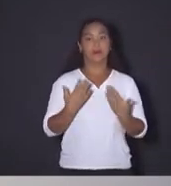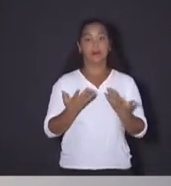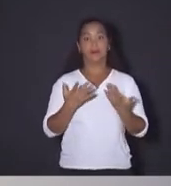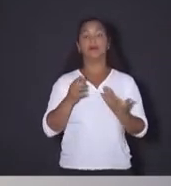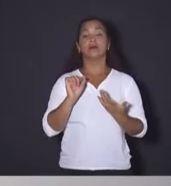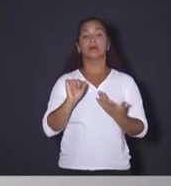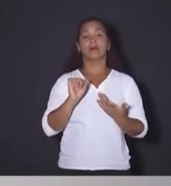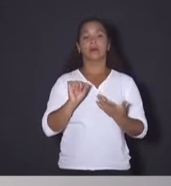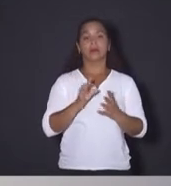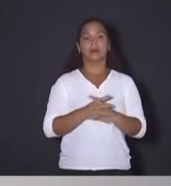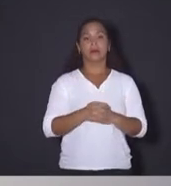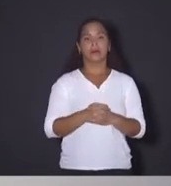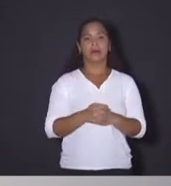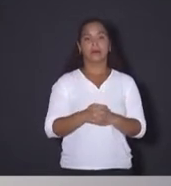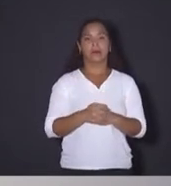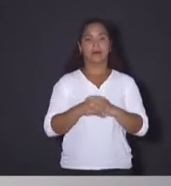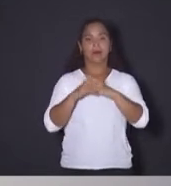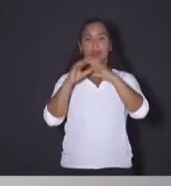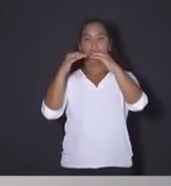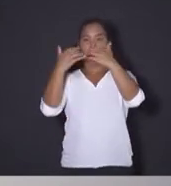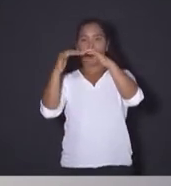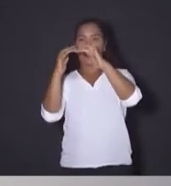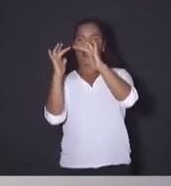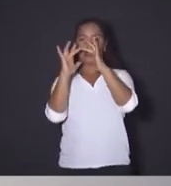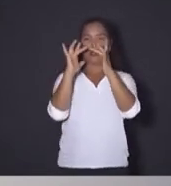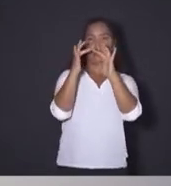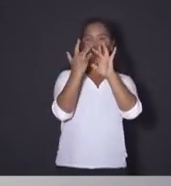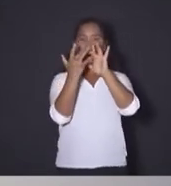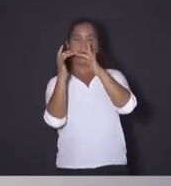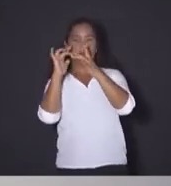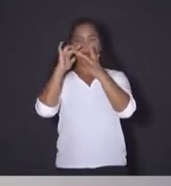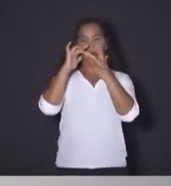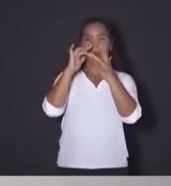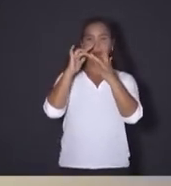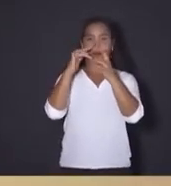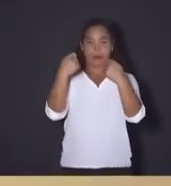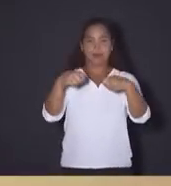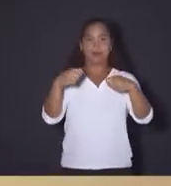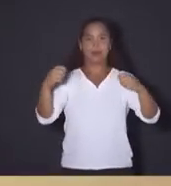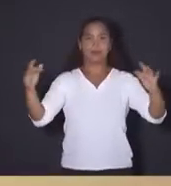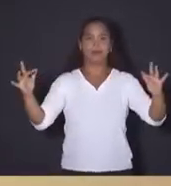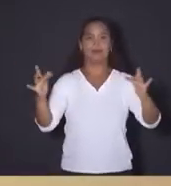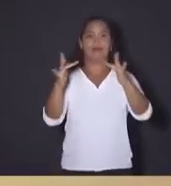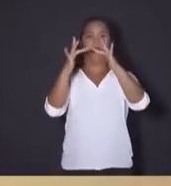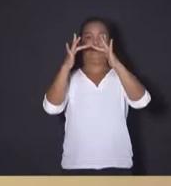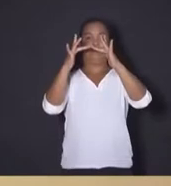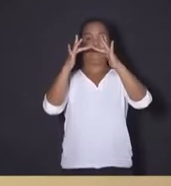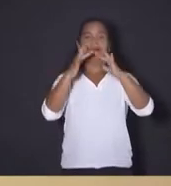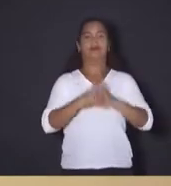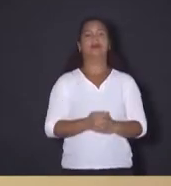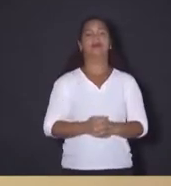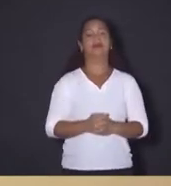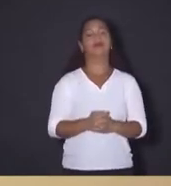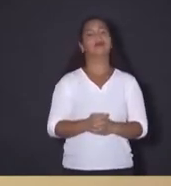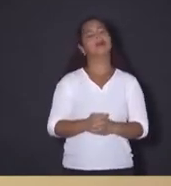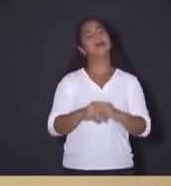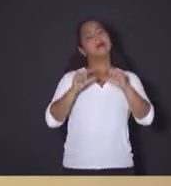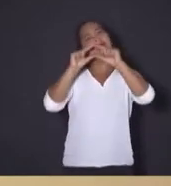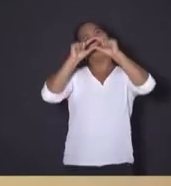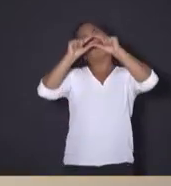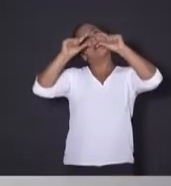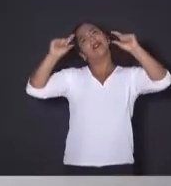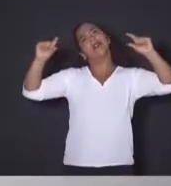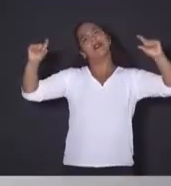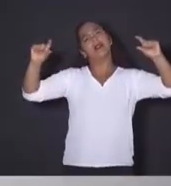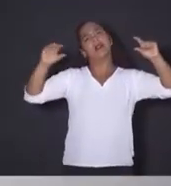vocês conexões mentais são raras conecte-se e estava escrito então essa palavra